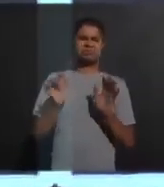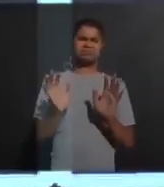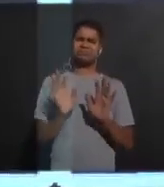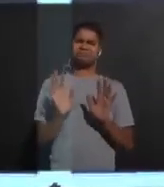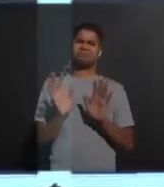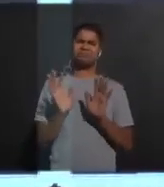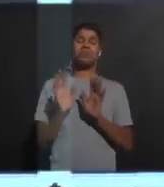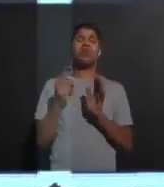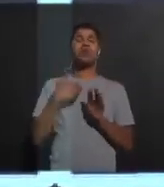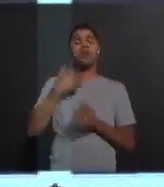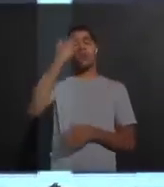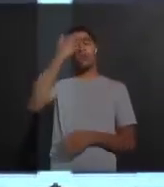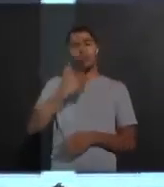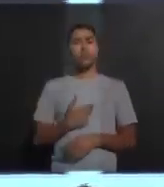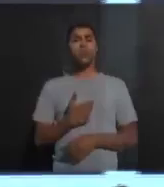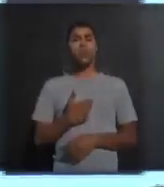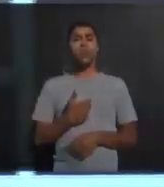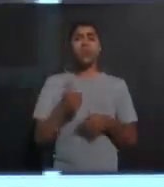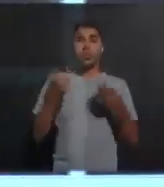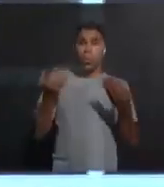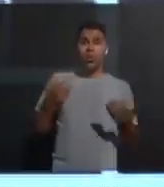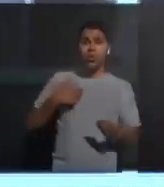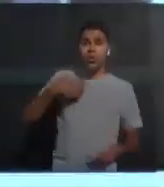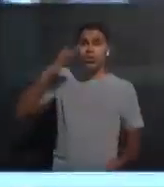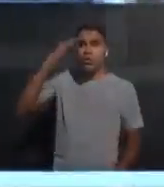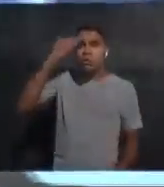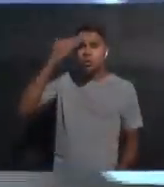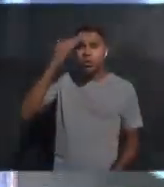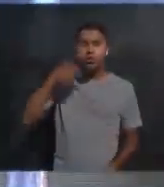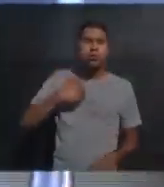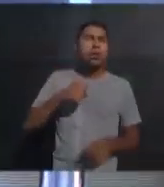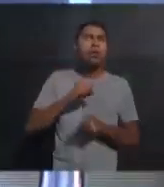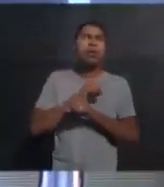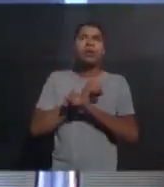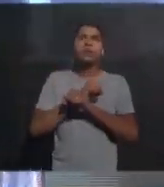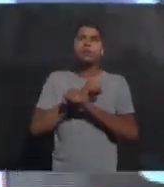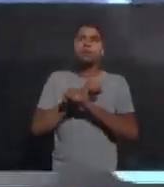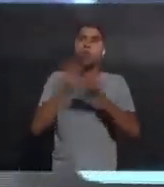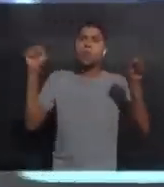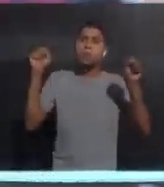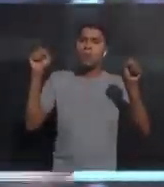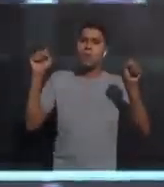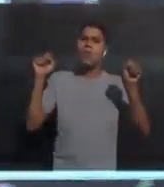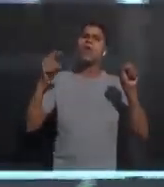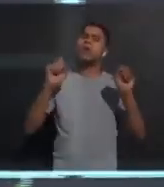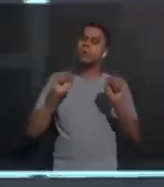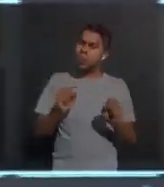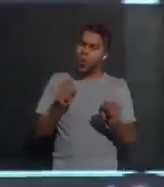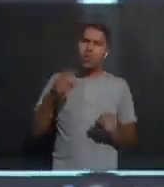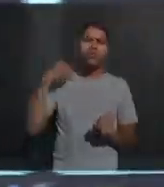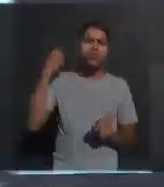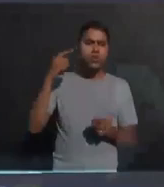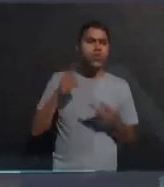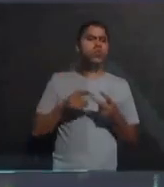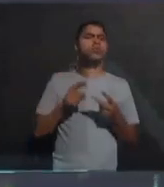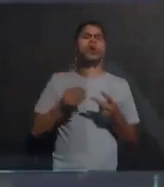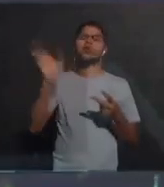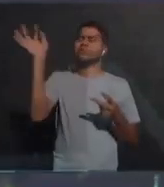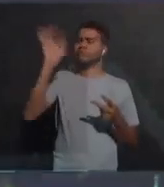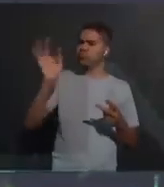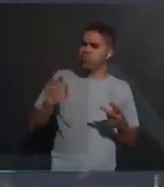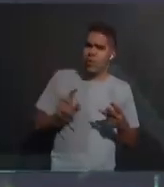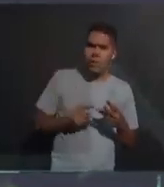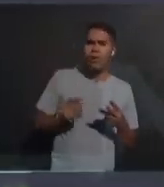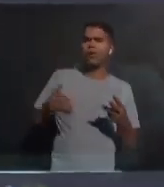eu sou eu e quando eu entendi isso foi libertador pra mim que eu posso ser gordinho eu posso ser feliz eu